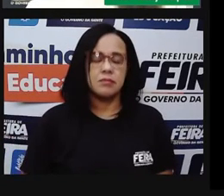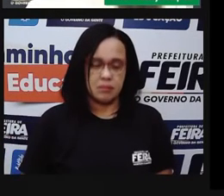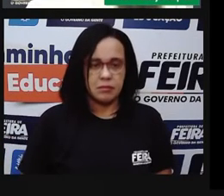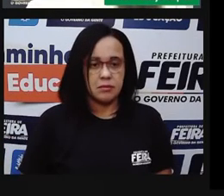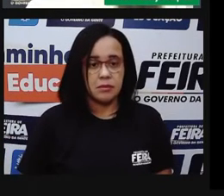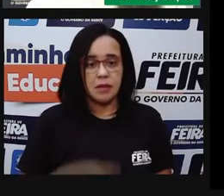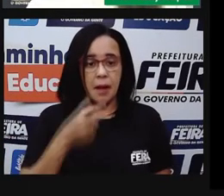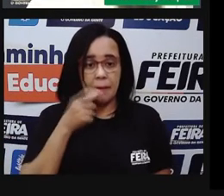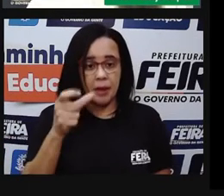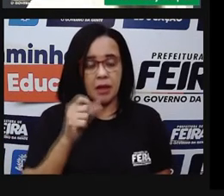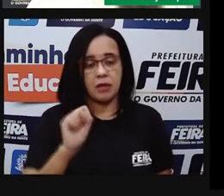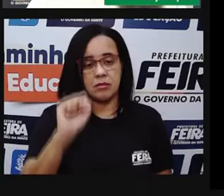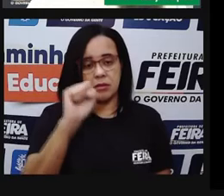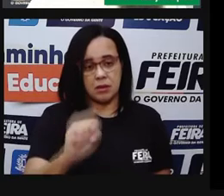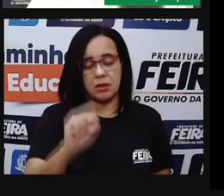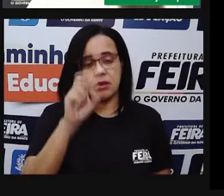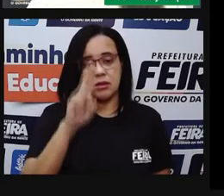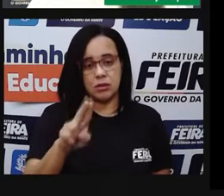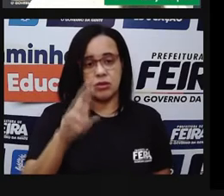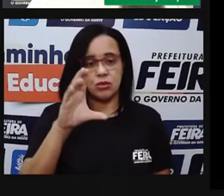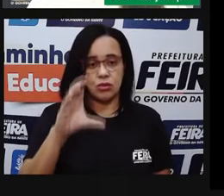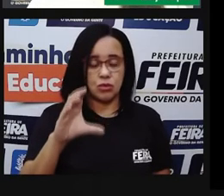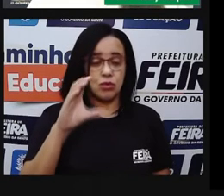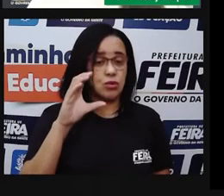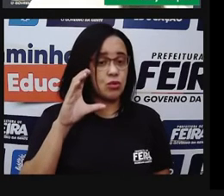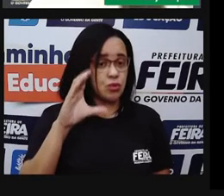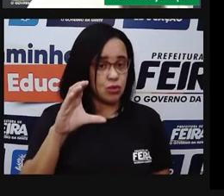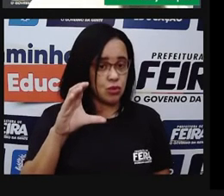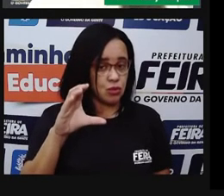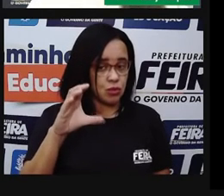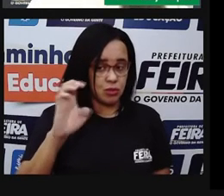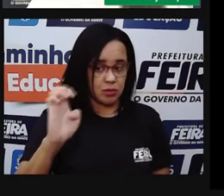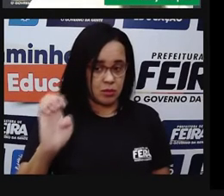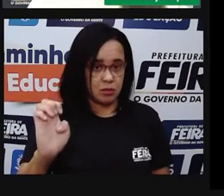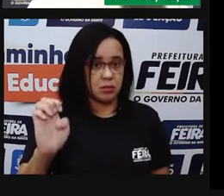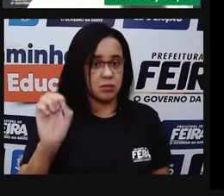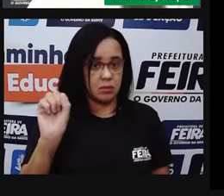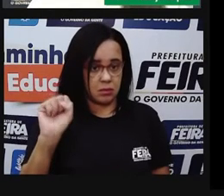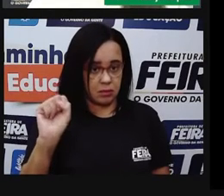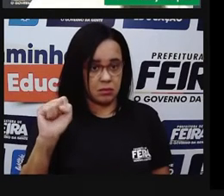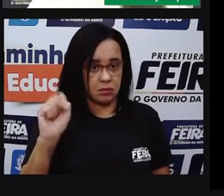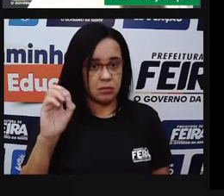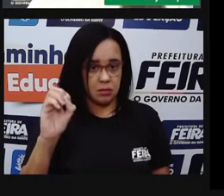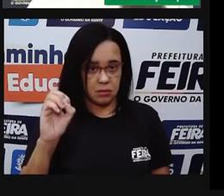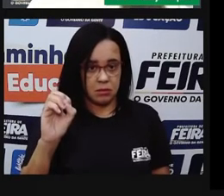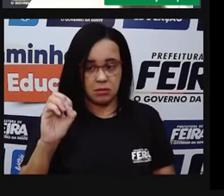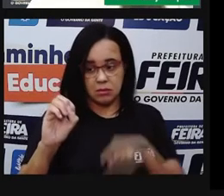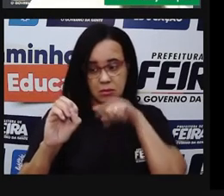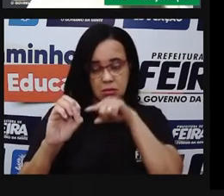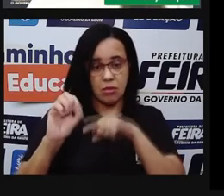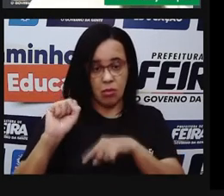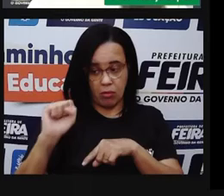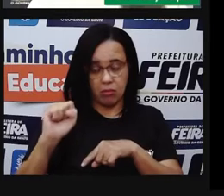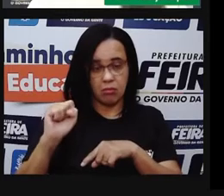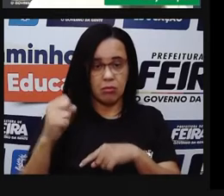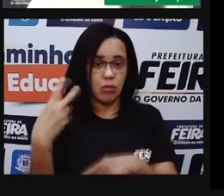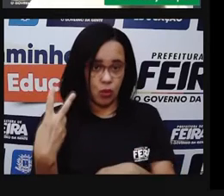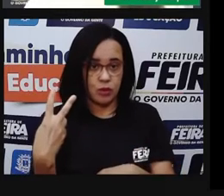Sucesso. Vejam que essa palavra, ela tem dois si. Igual no professor, também tem dois si. Tá